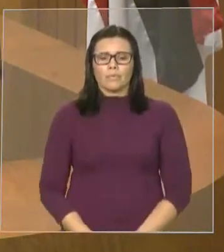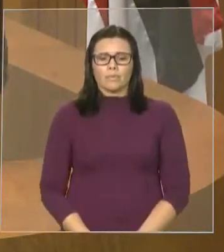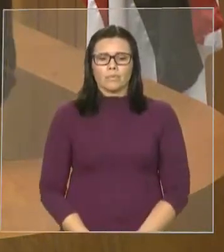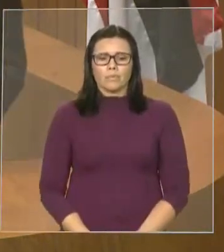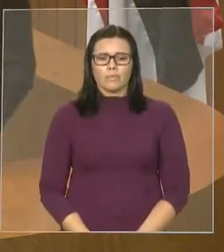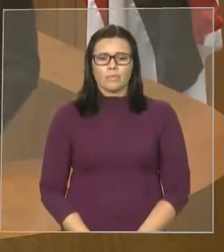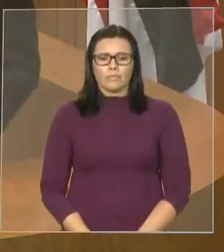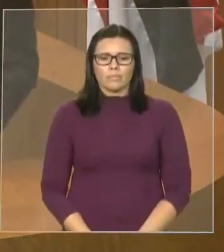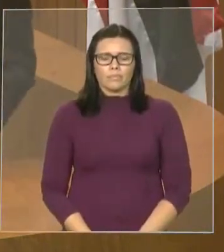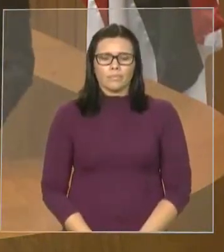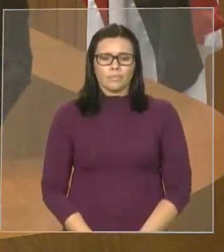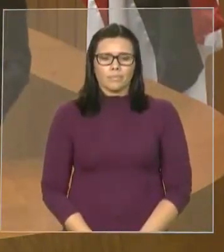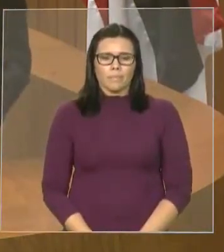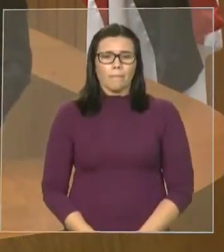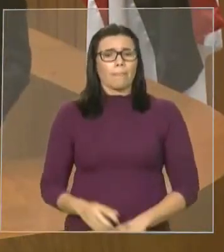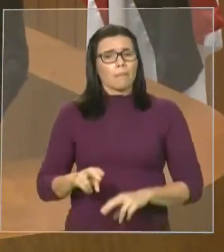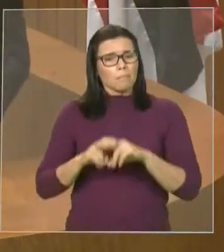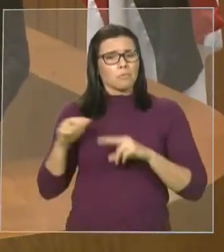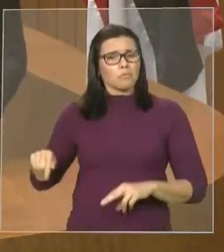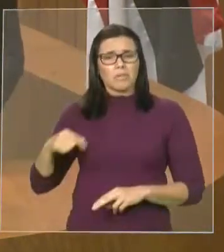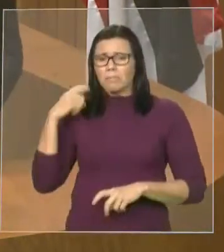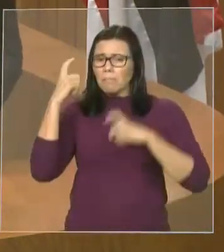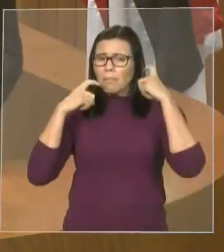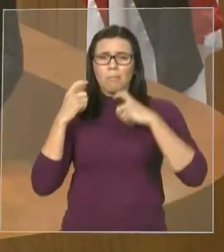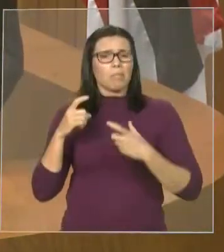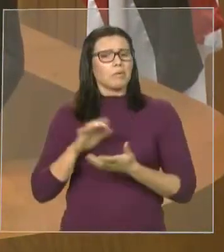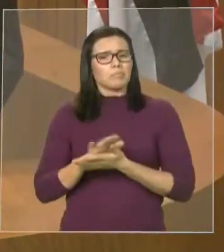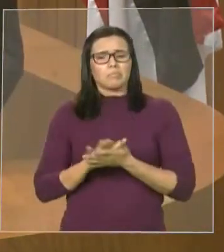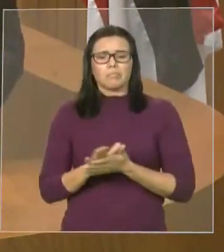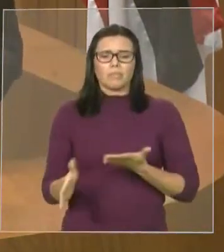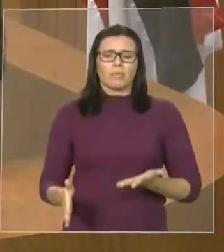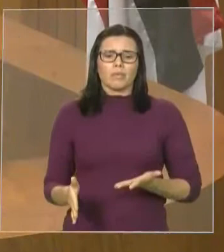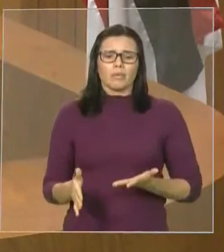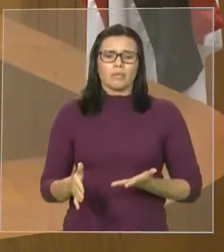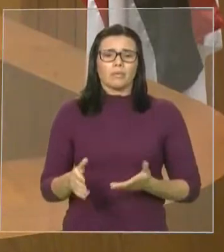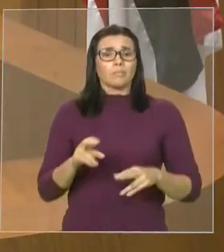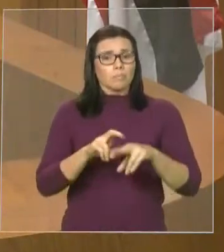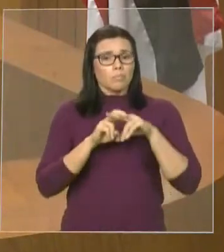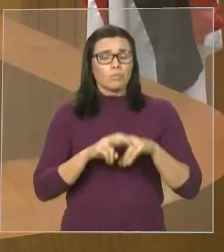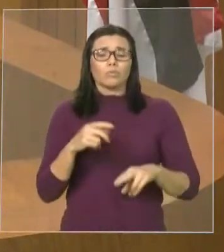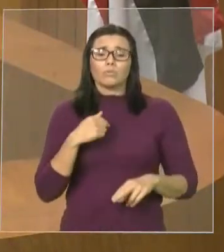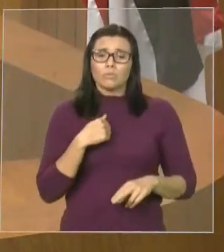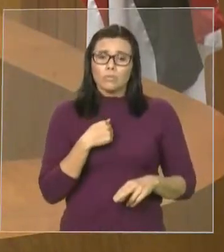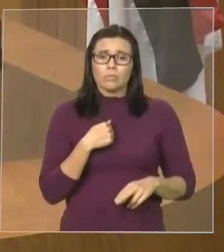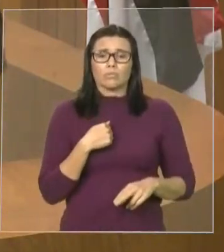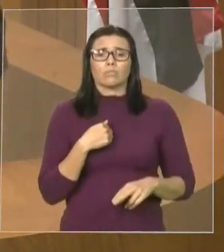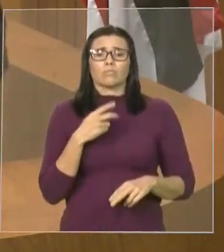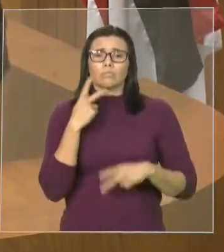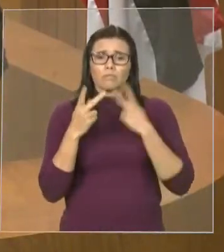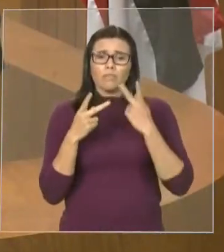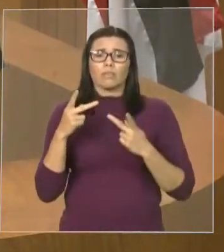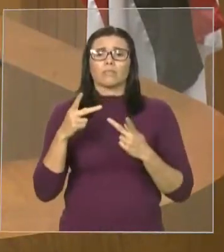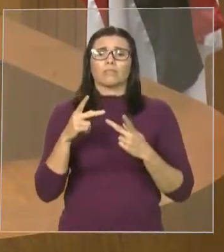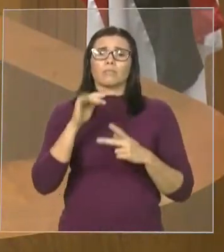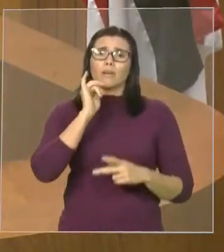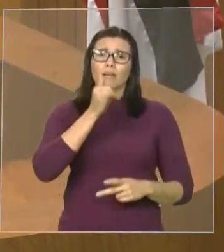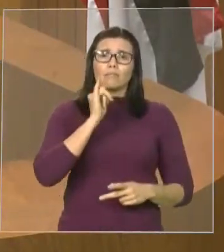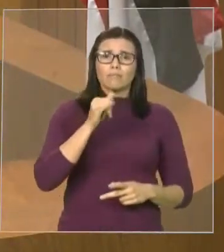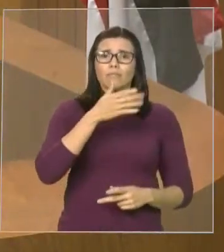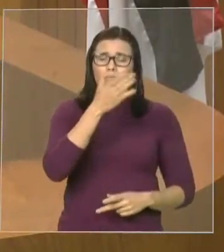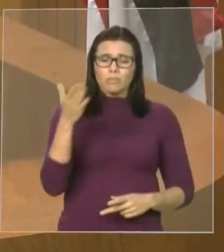por isso que, aí eu digo a vocês, o projeto está sendo votado em regime de urgência. Sabem por